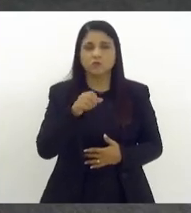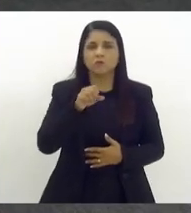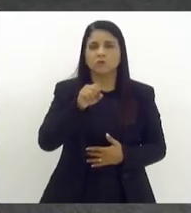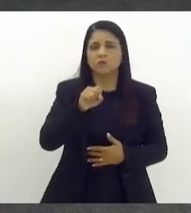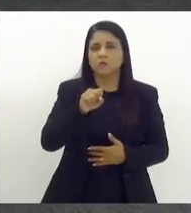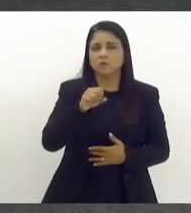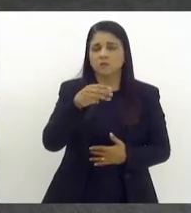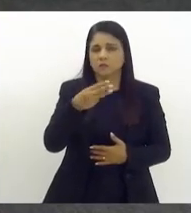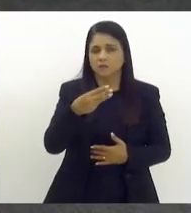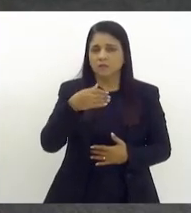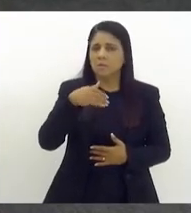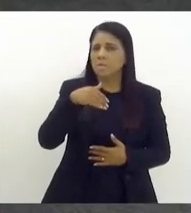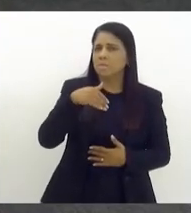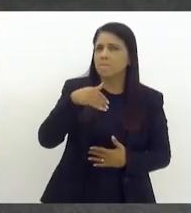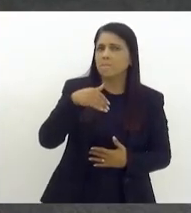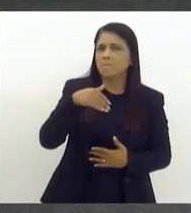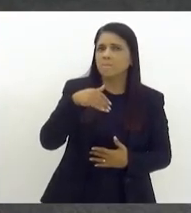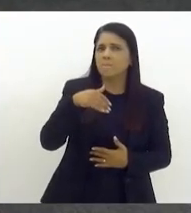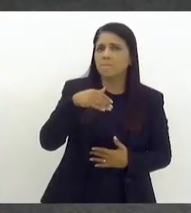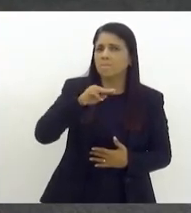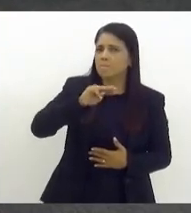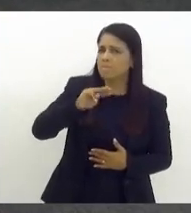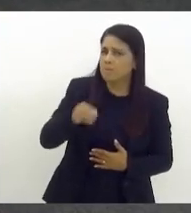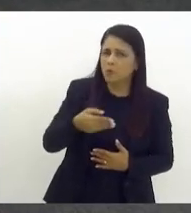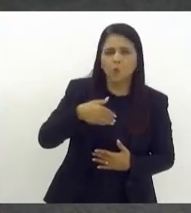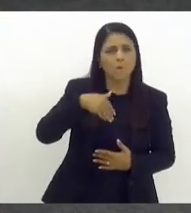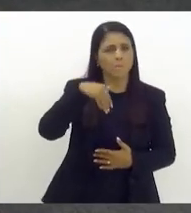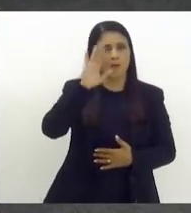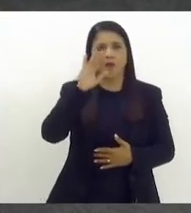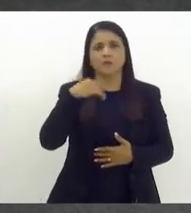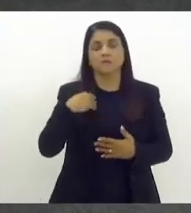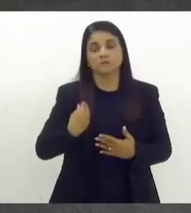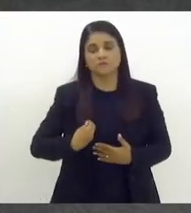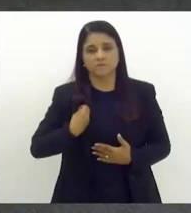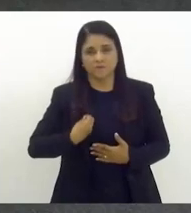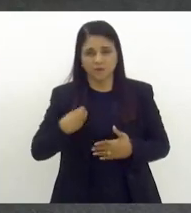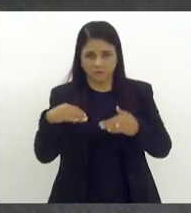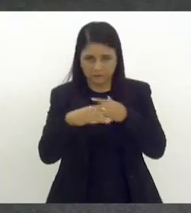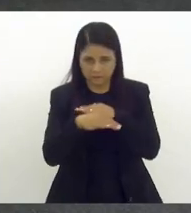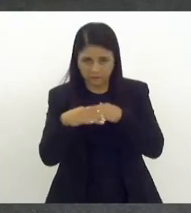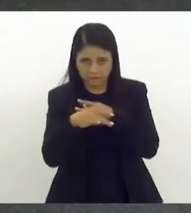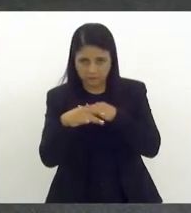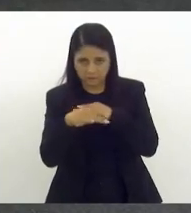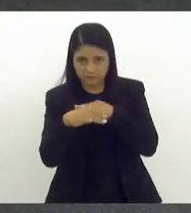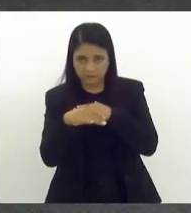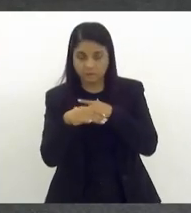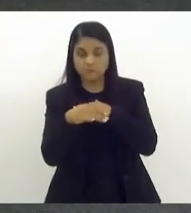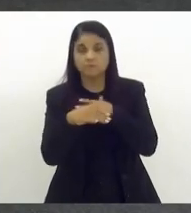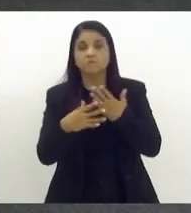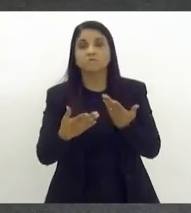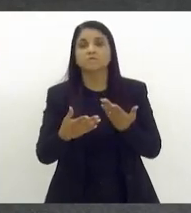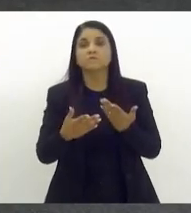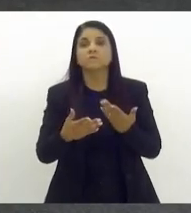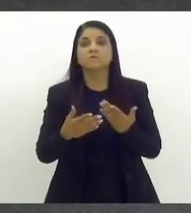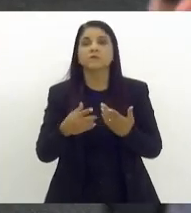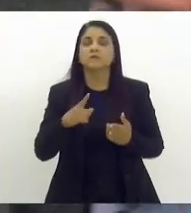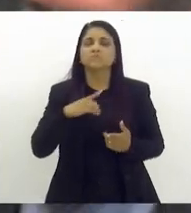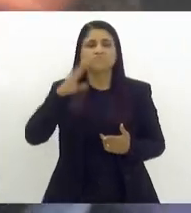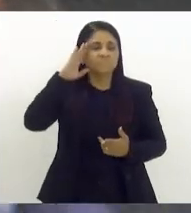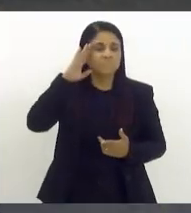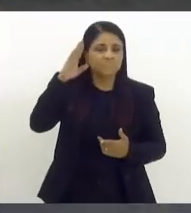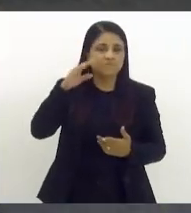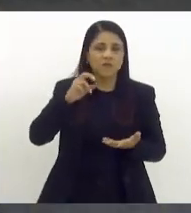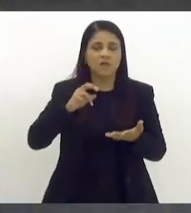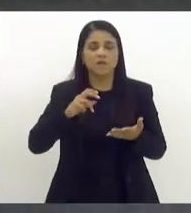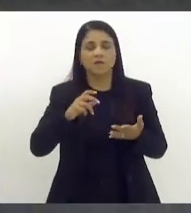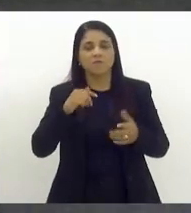mil pessoas, né, vivendo ali. E tem mais, principalmente com as